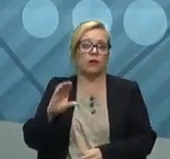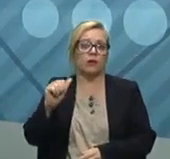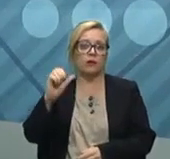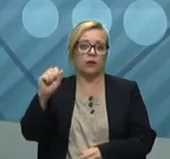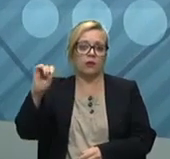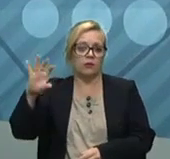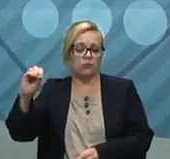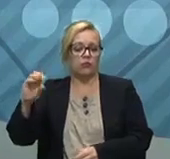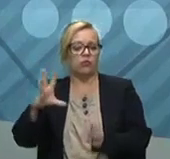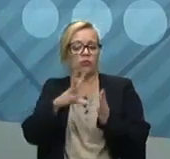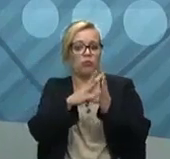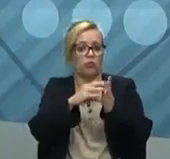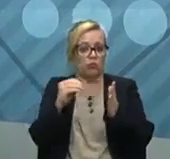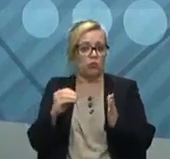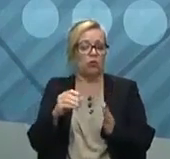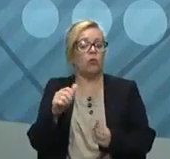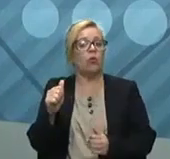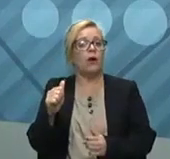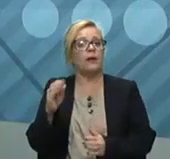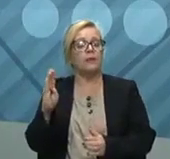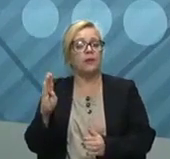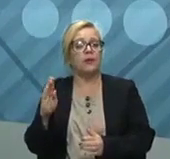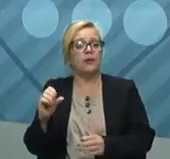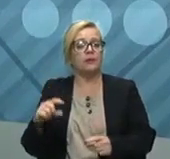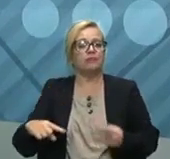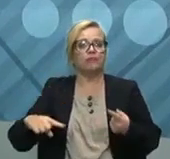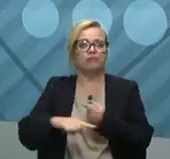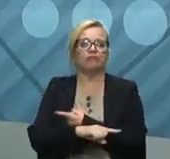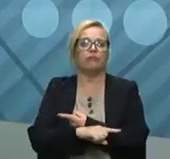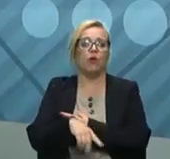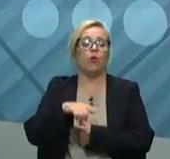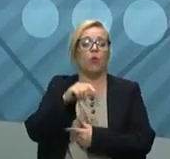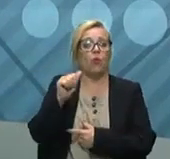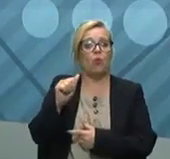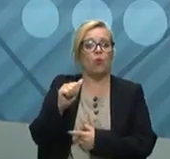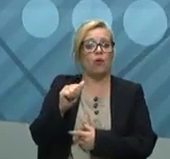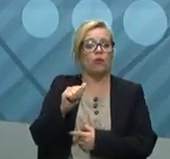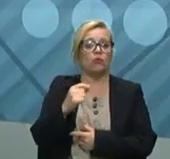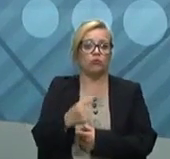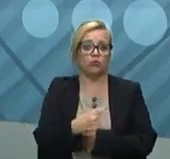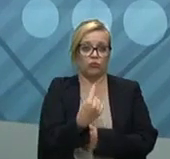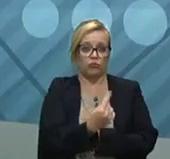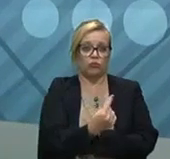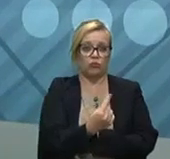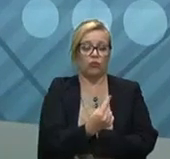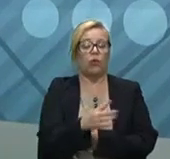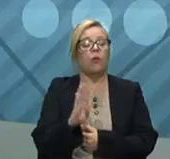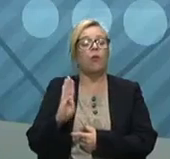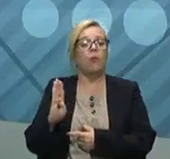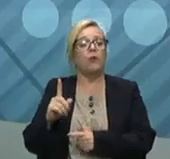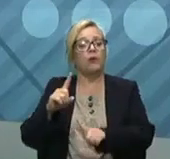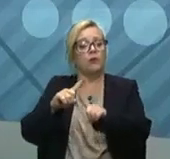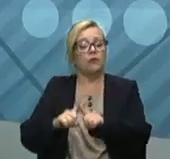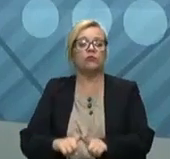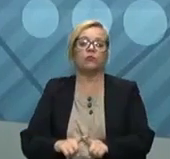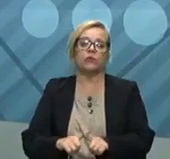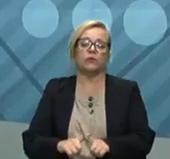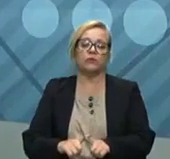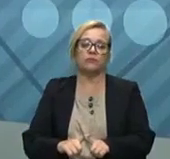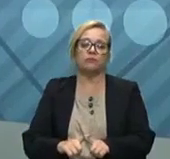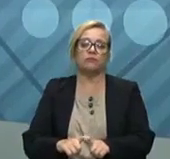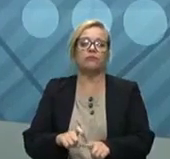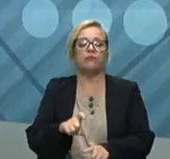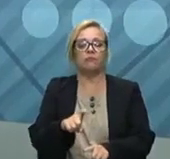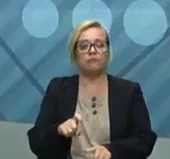essa marca e modelo, o A e o b eles estão invertidos. O A é o que aparece sozinho, linear, e o B é o que multiplica o x, o coeficiente